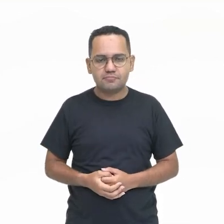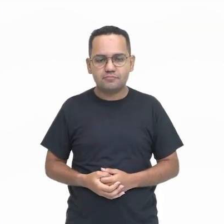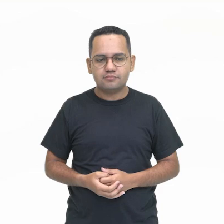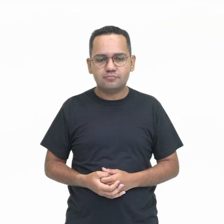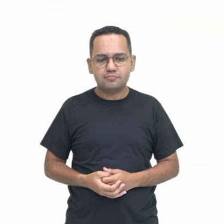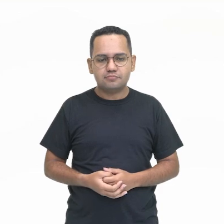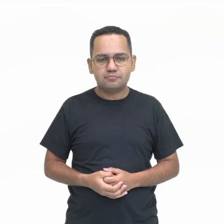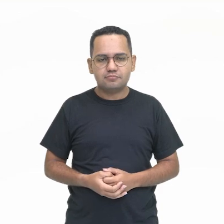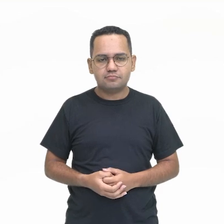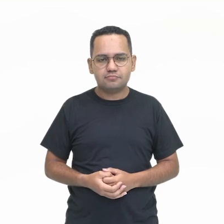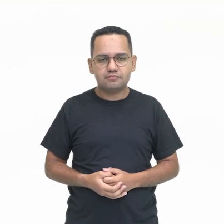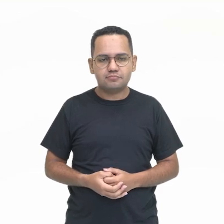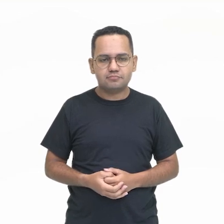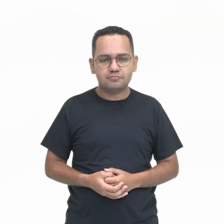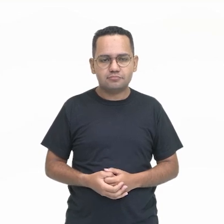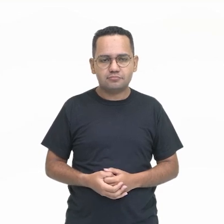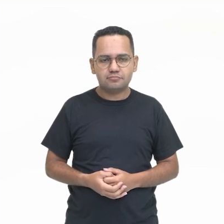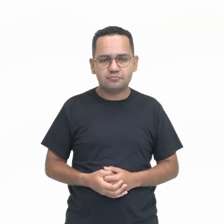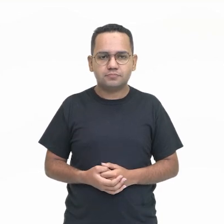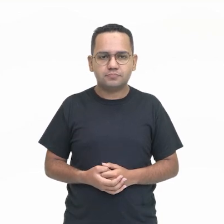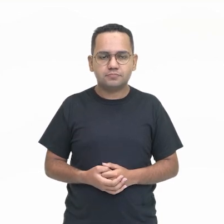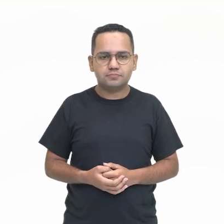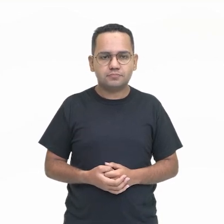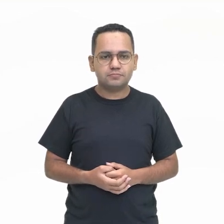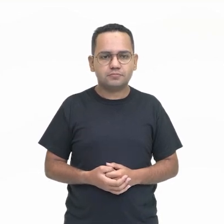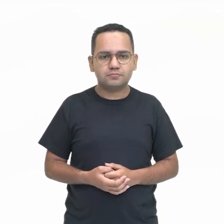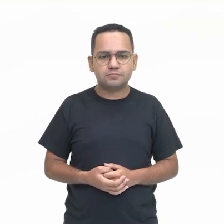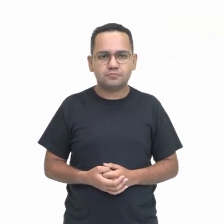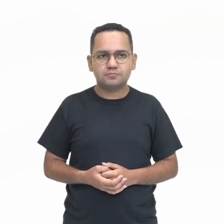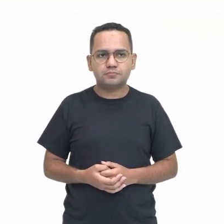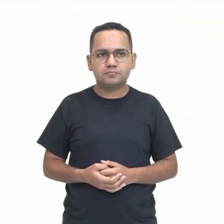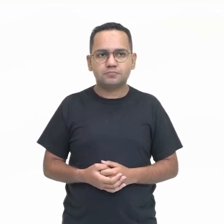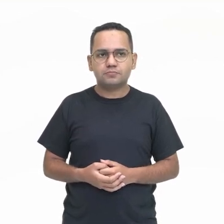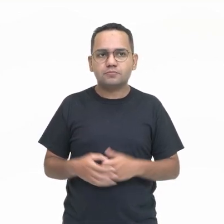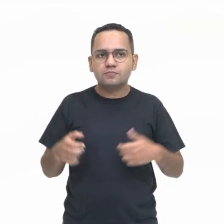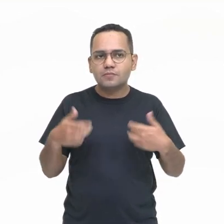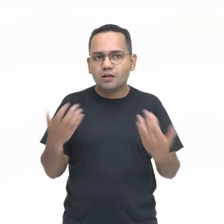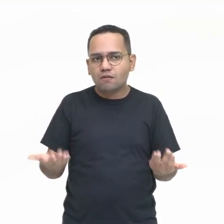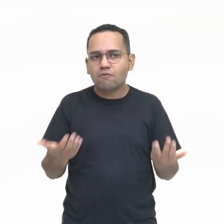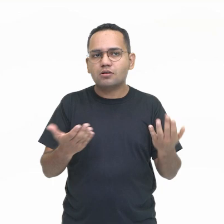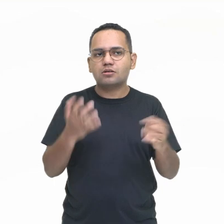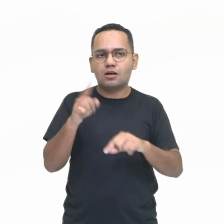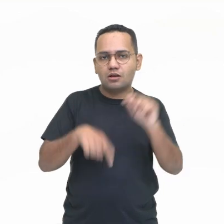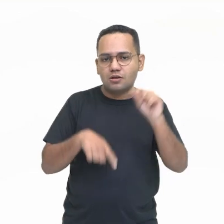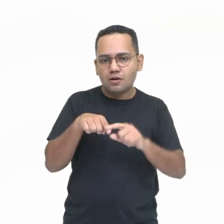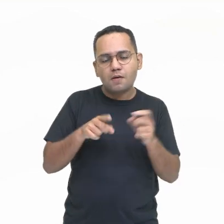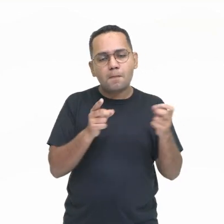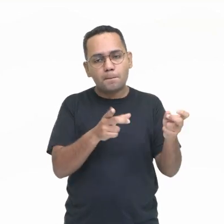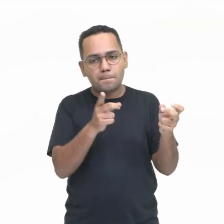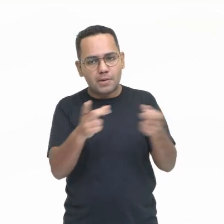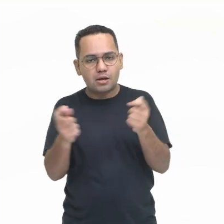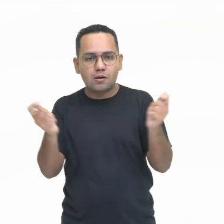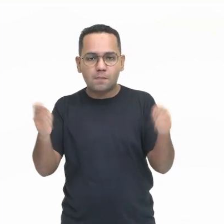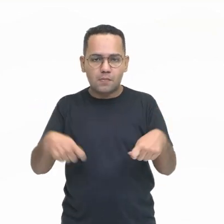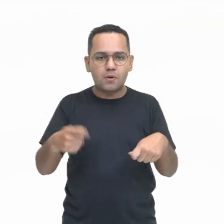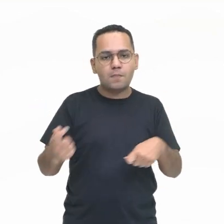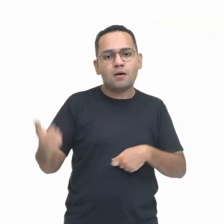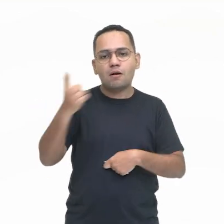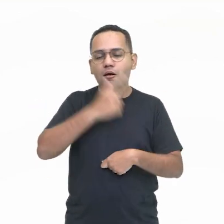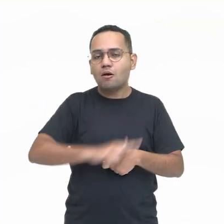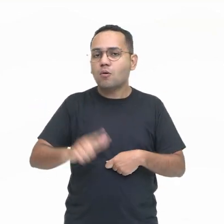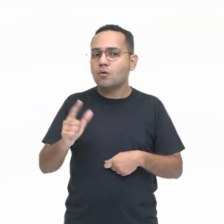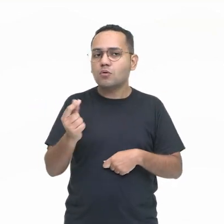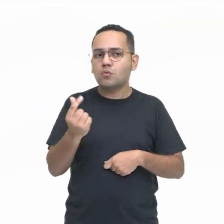certo? Mas tem mais uma situação. Quantos produtos precisam ser vendidos para obter o lucro máximo? O pessoal quer saber